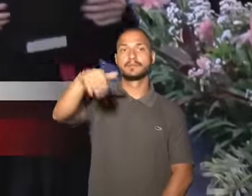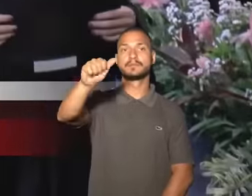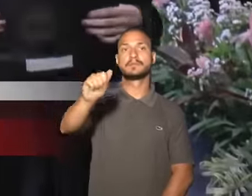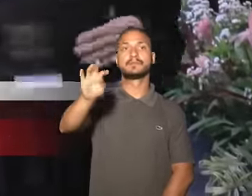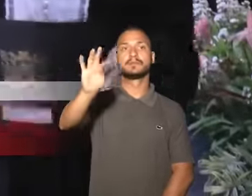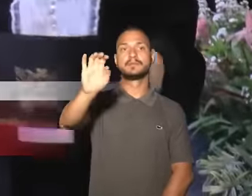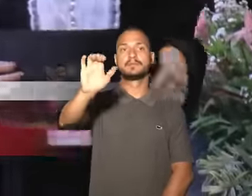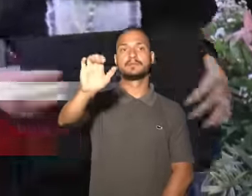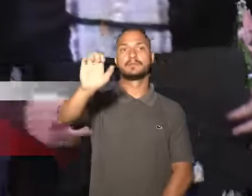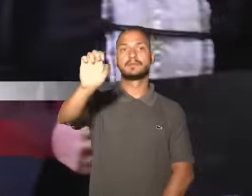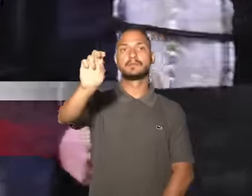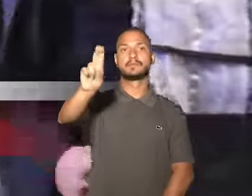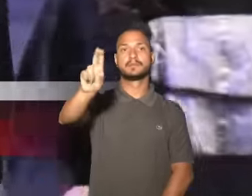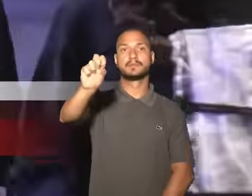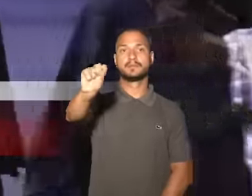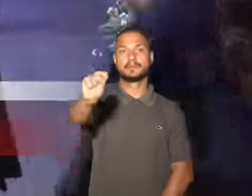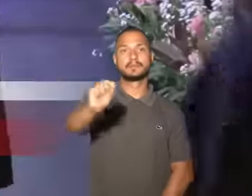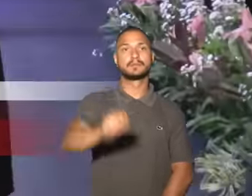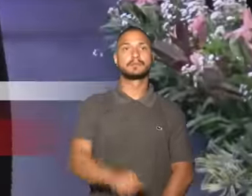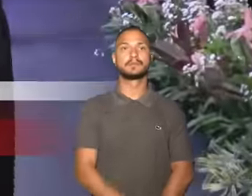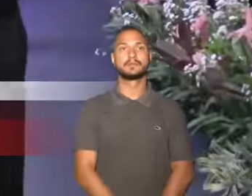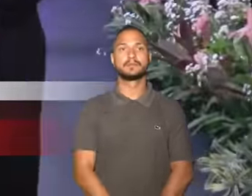Matheus Mendes Adão.